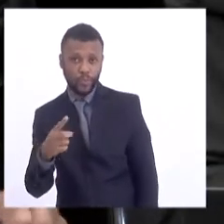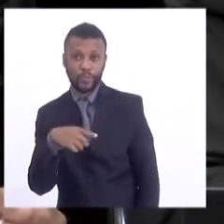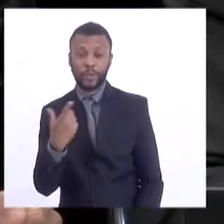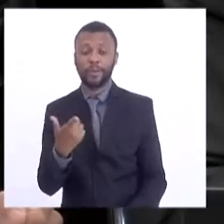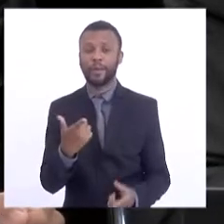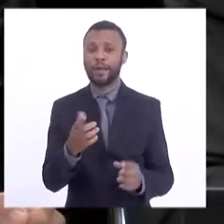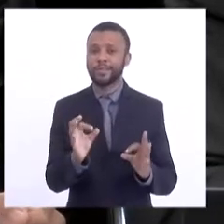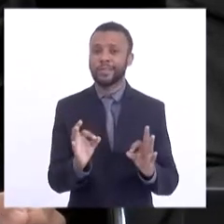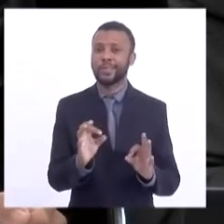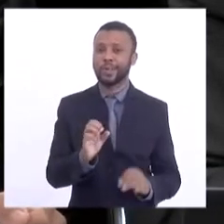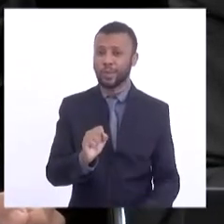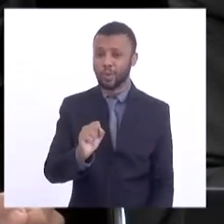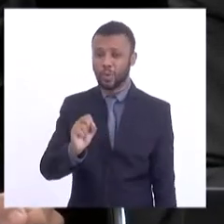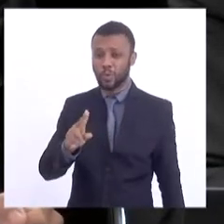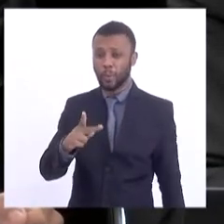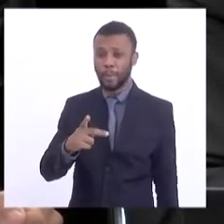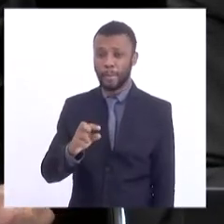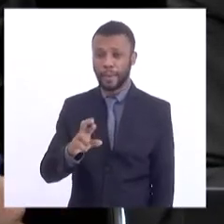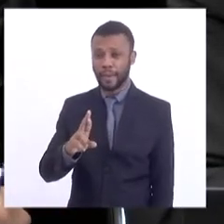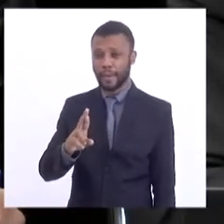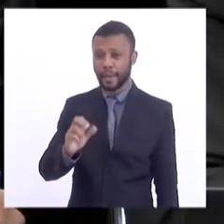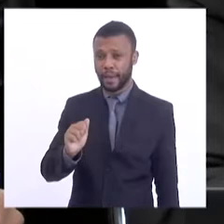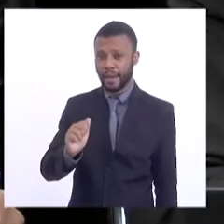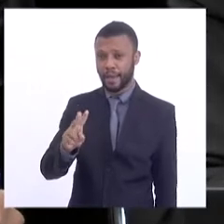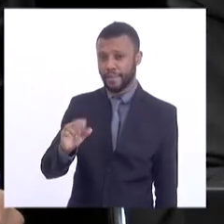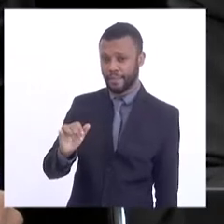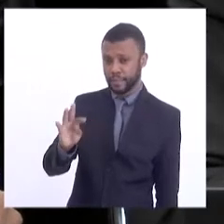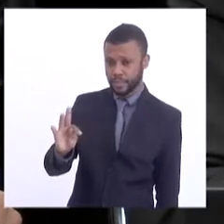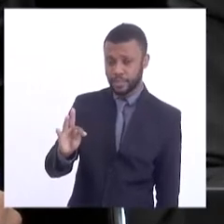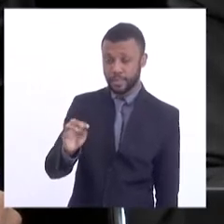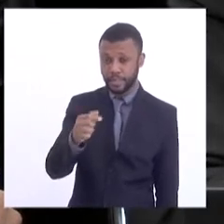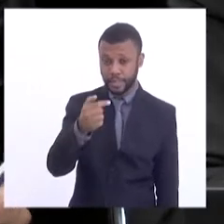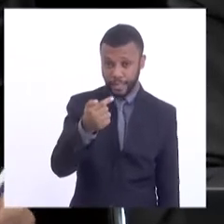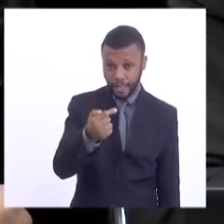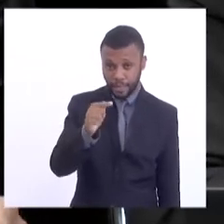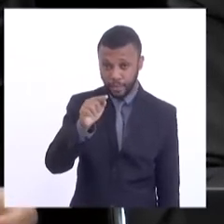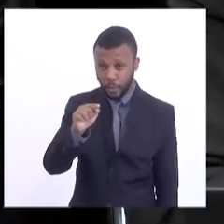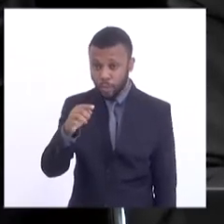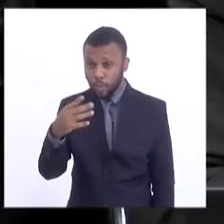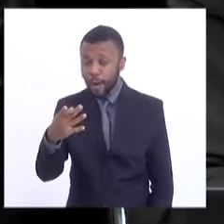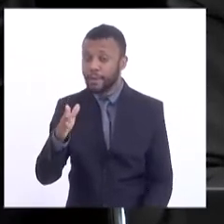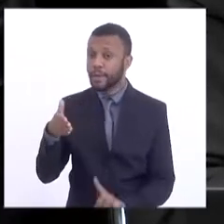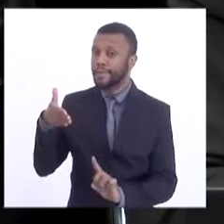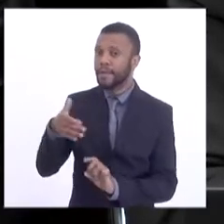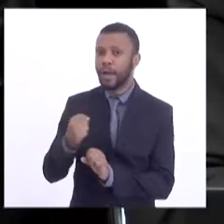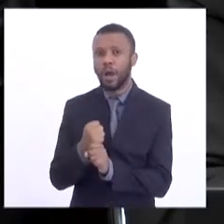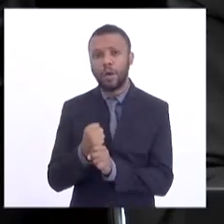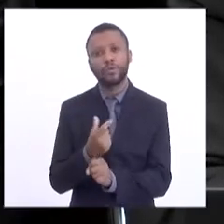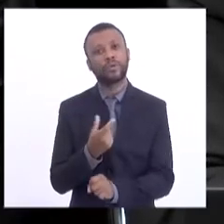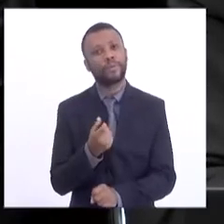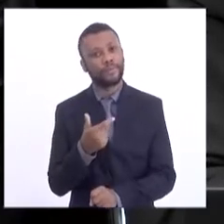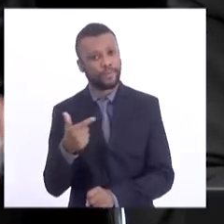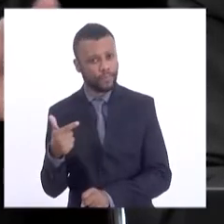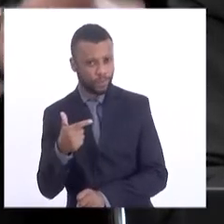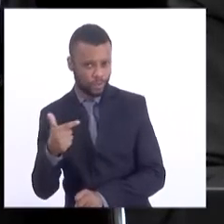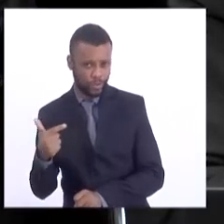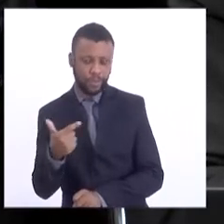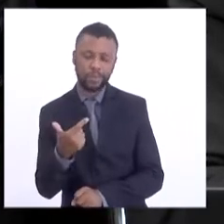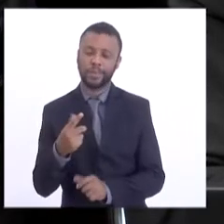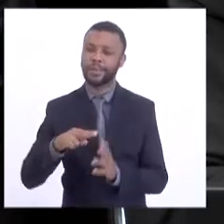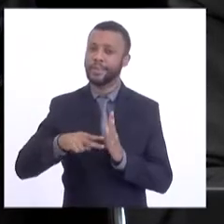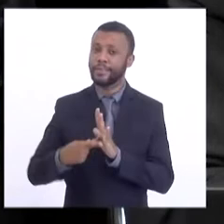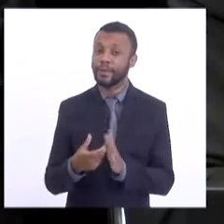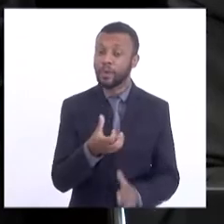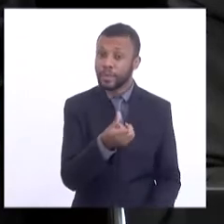superávit para 2022 de 7.4 ele é os seis Gibi que a